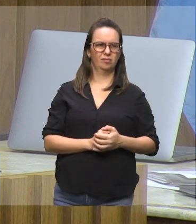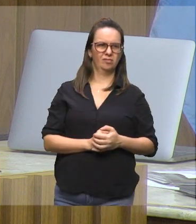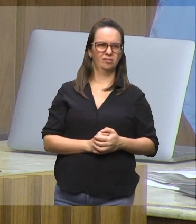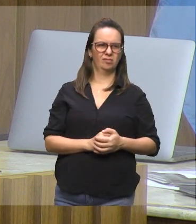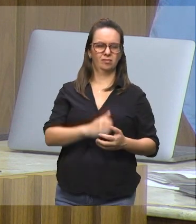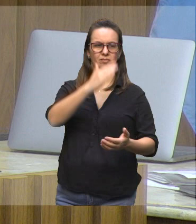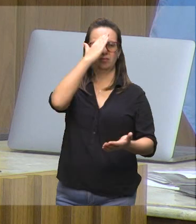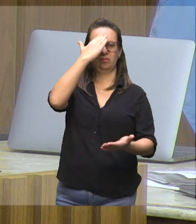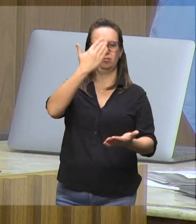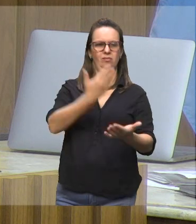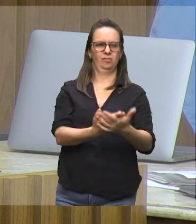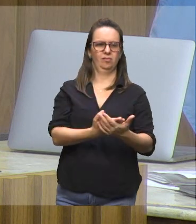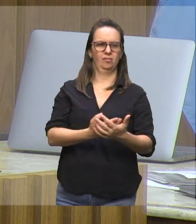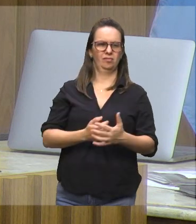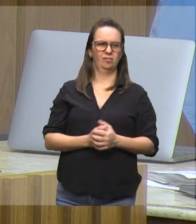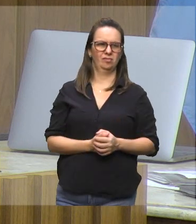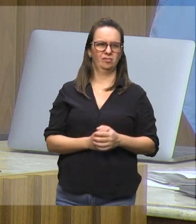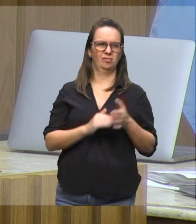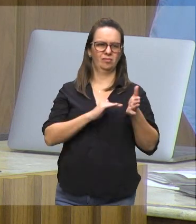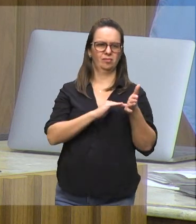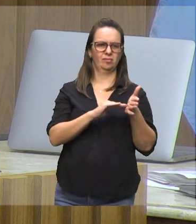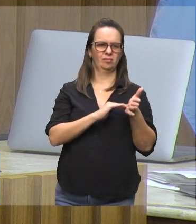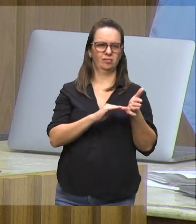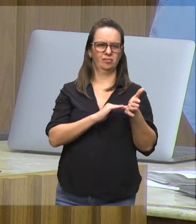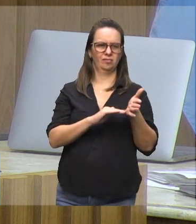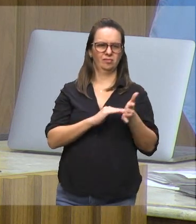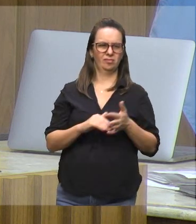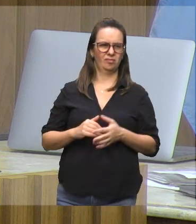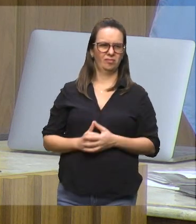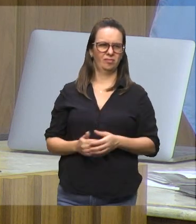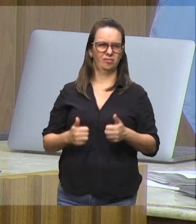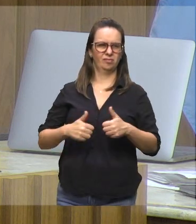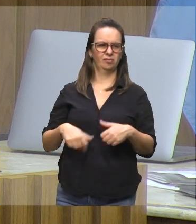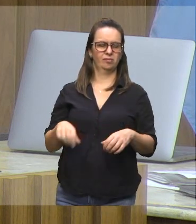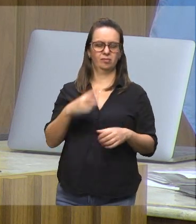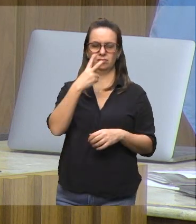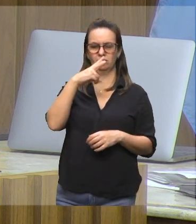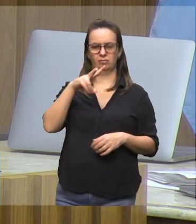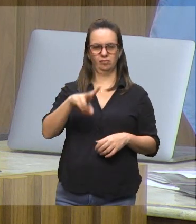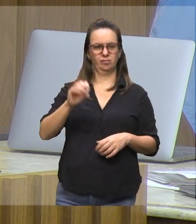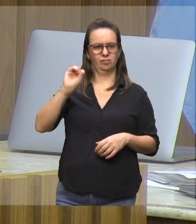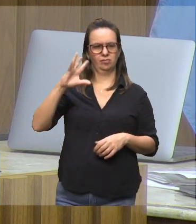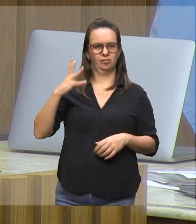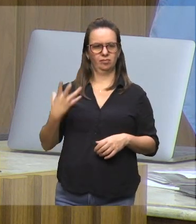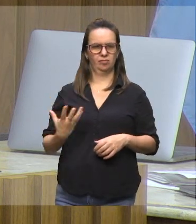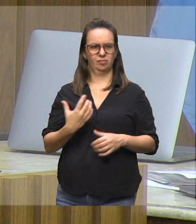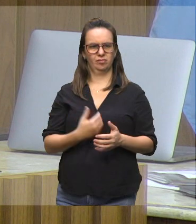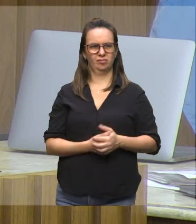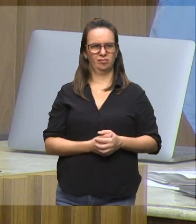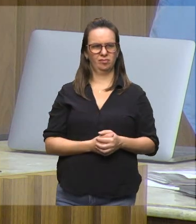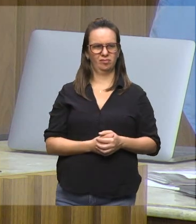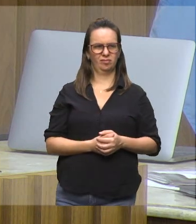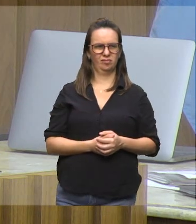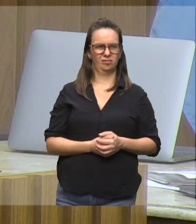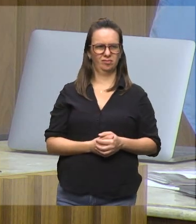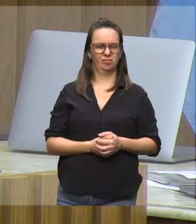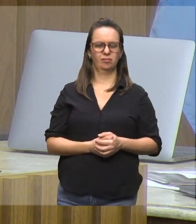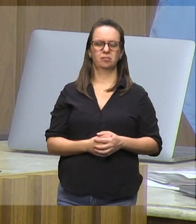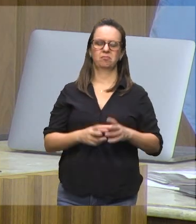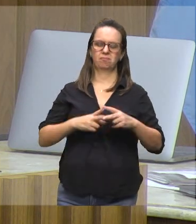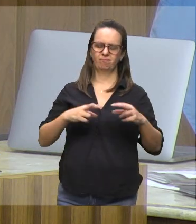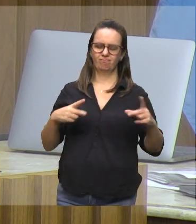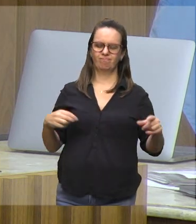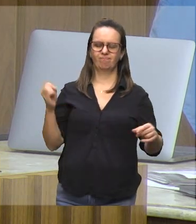acredito que o secretário está tomando pé da situação, é uma pasta extremamente difícil.